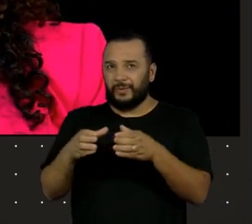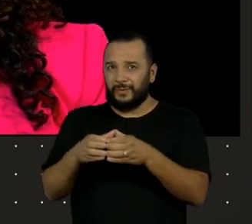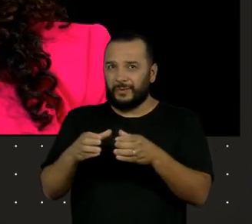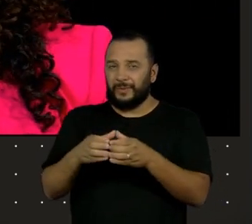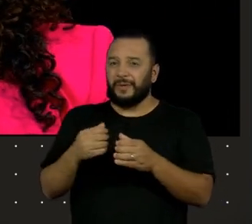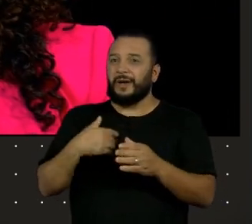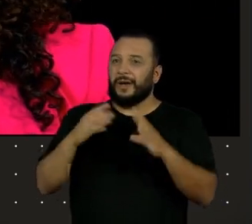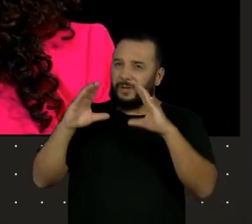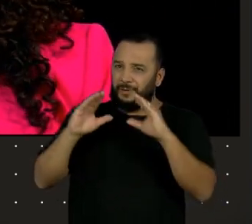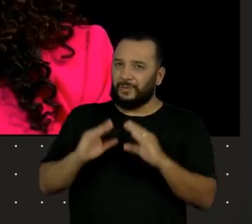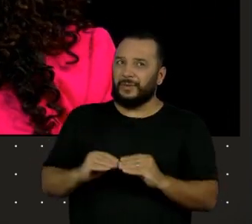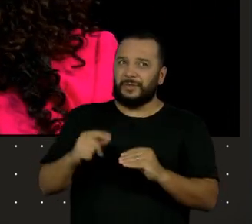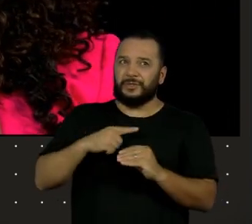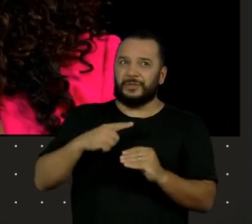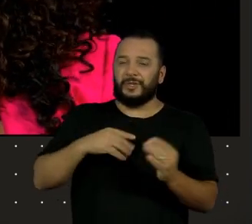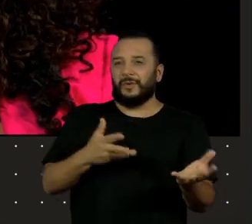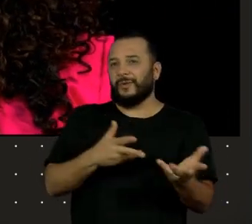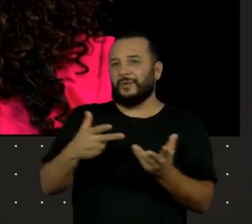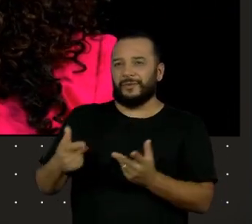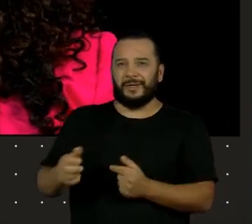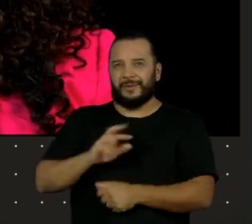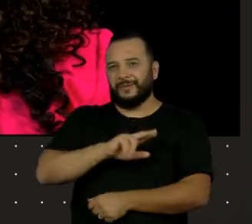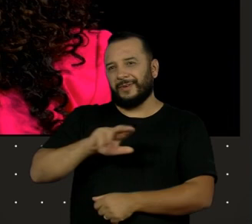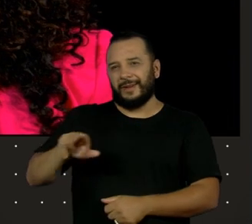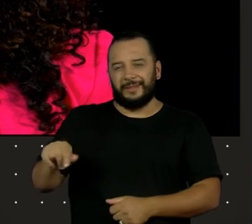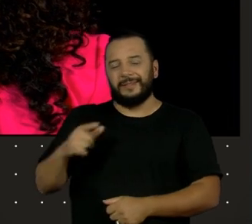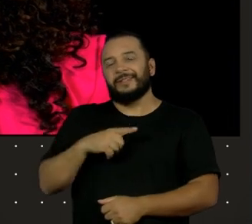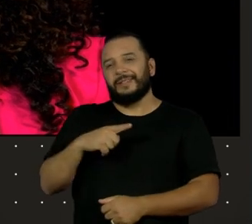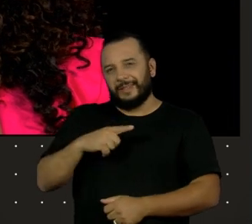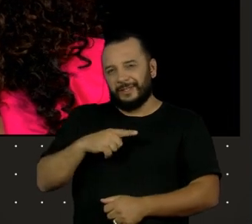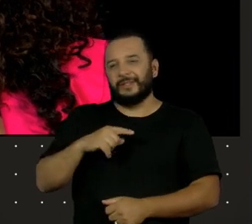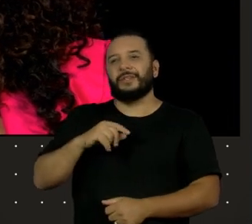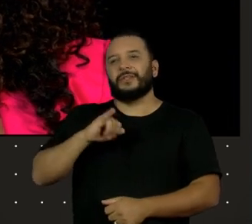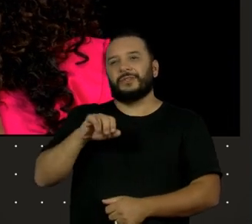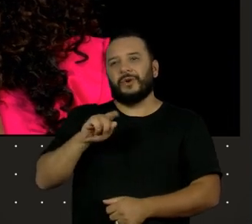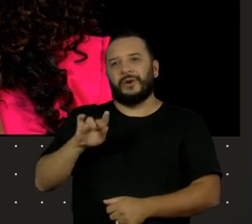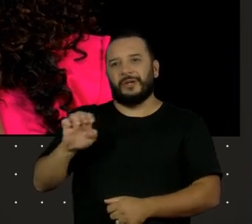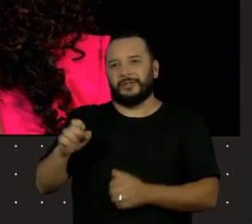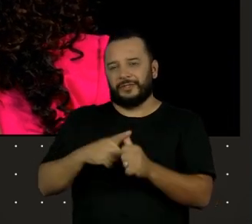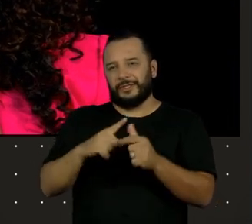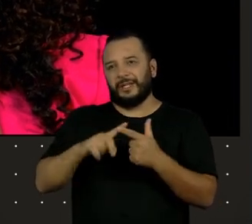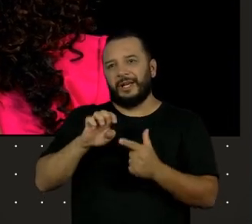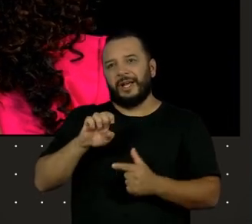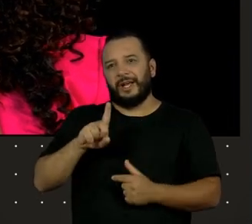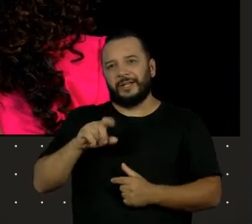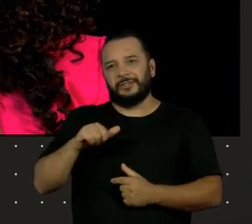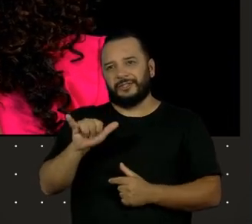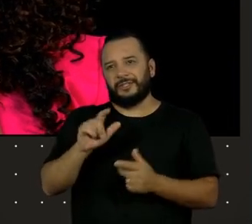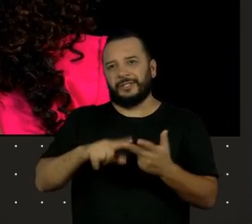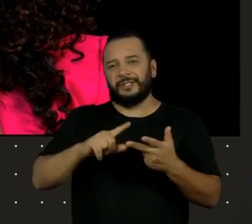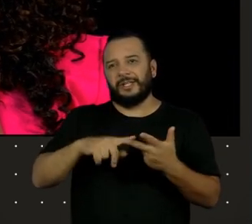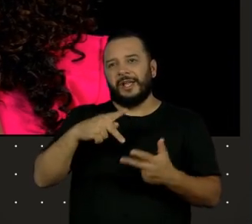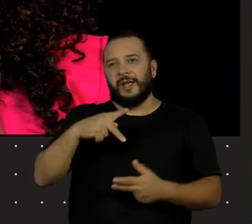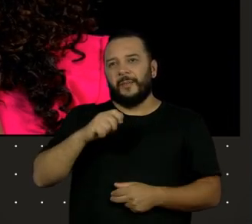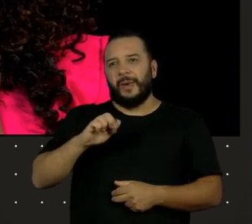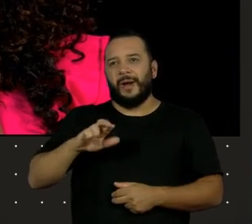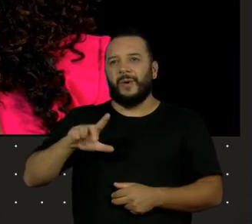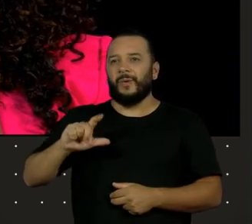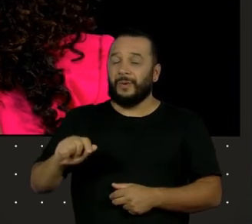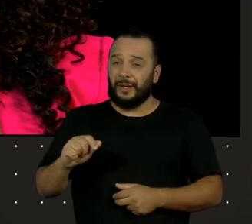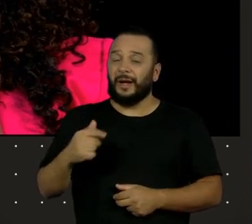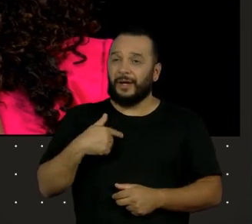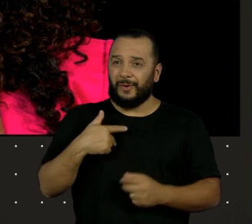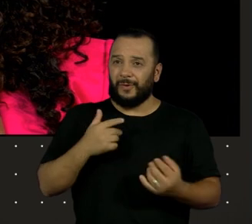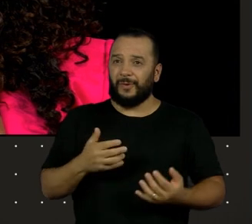haviam vários convidados tipo Seu Jorge é de moto e a própria Paula Lima que na sequência fomos chamados para gravar